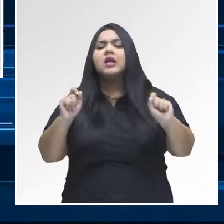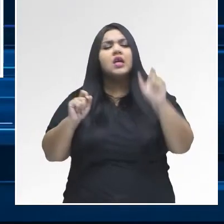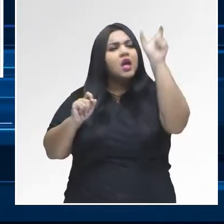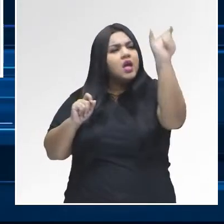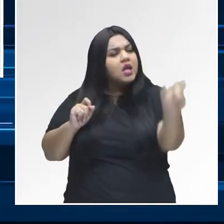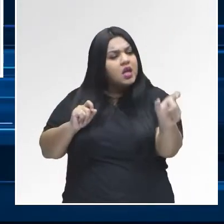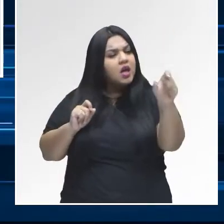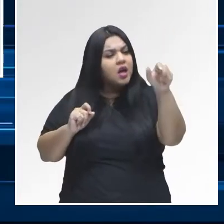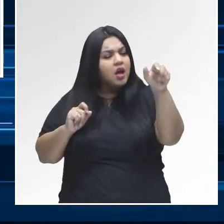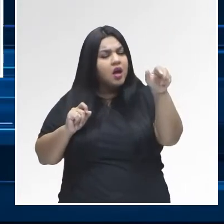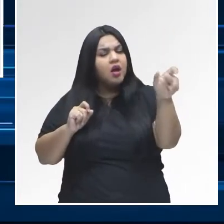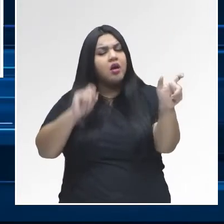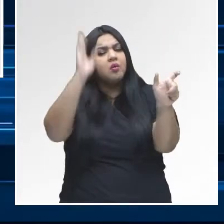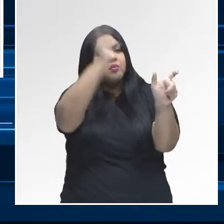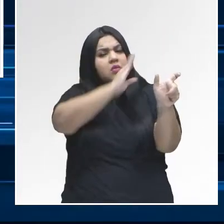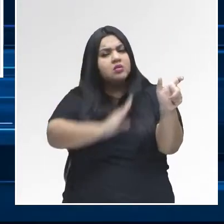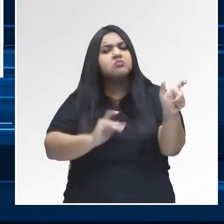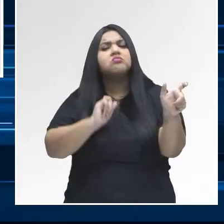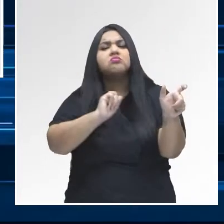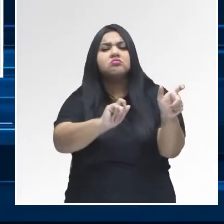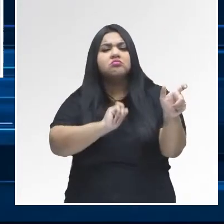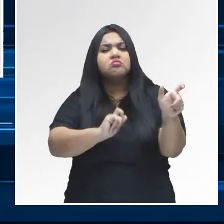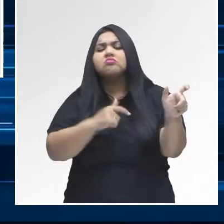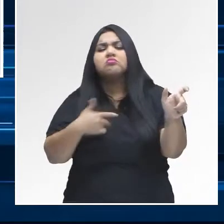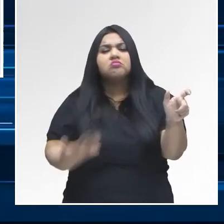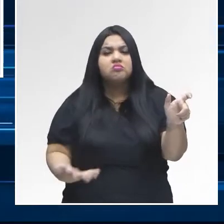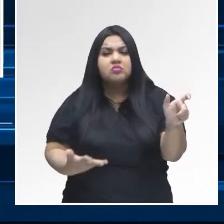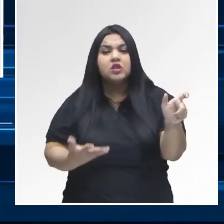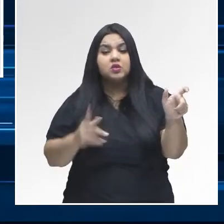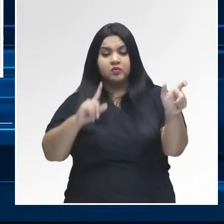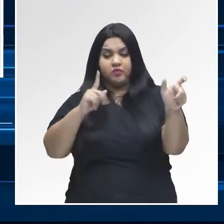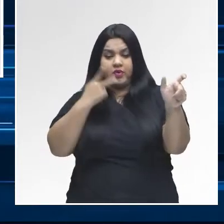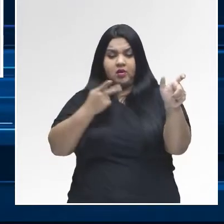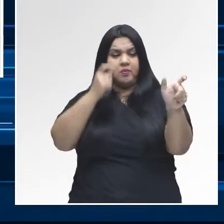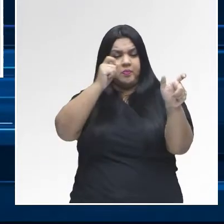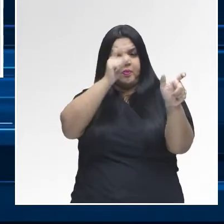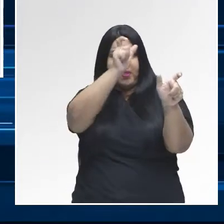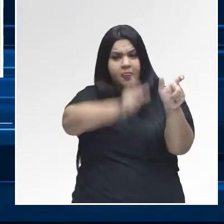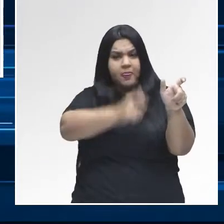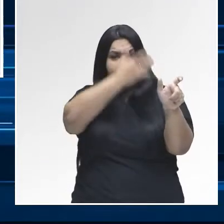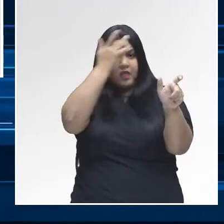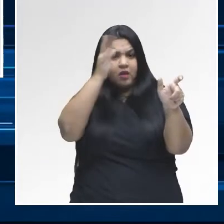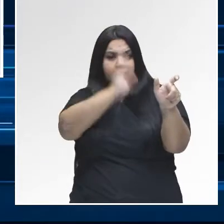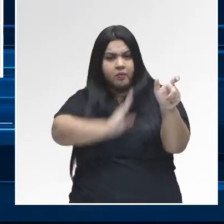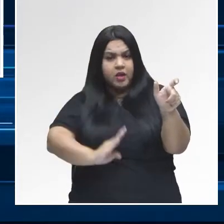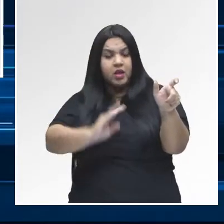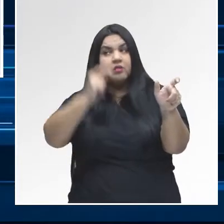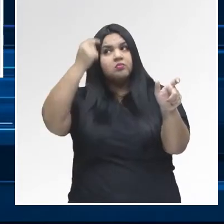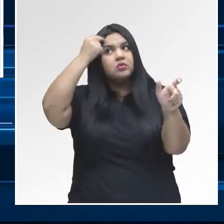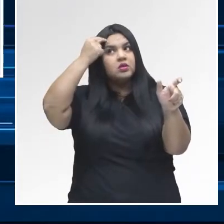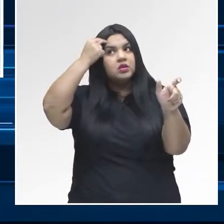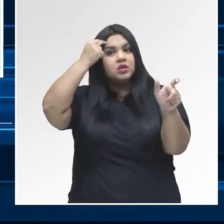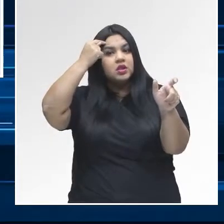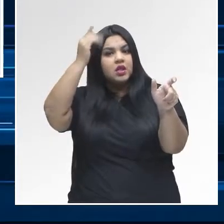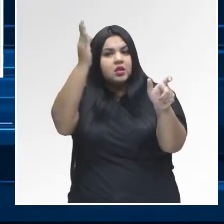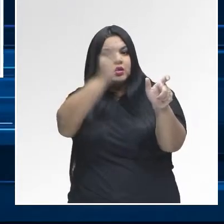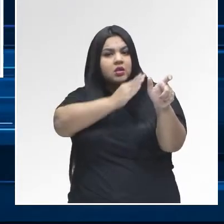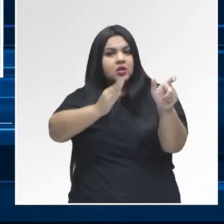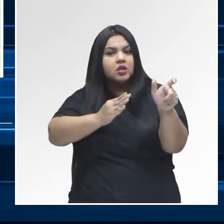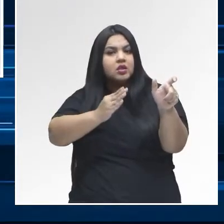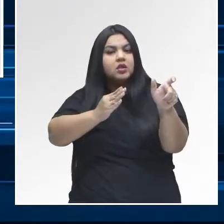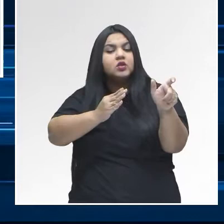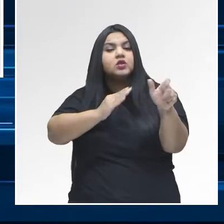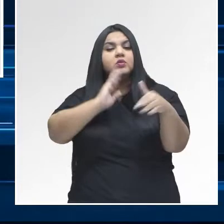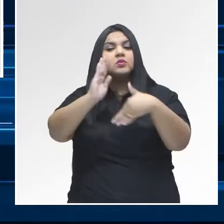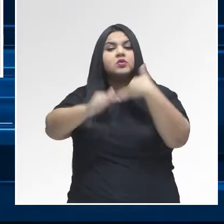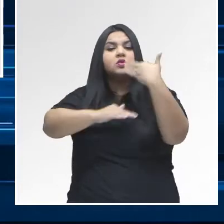de fato? Quando a gente fala em povo brasileiro, nós temos que ter em mente que o brasileiro é o resultado de um